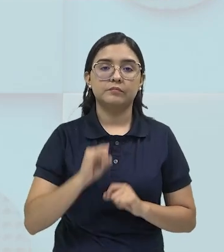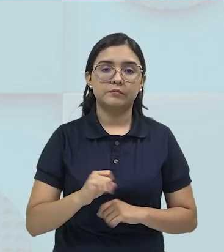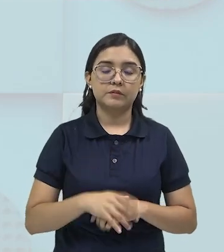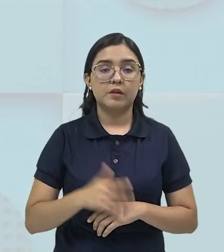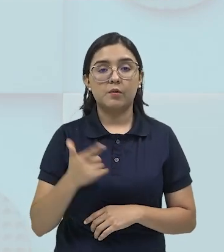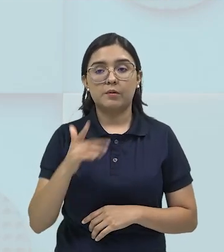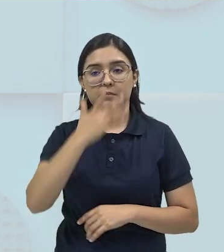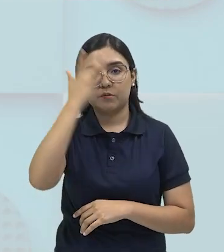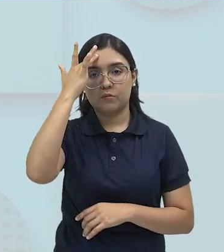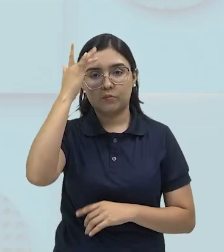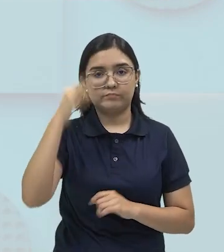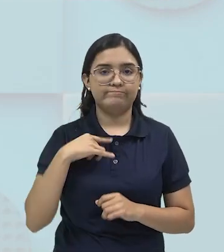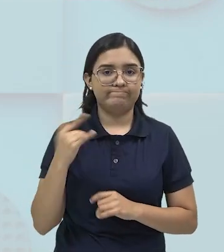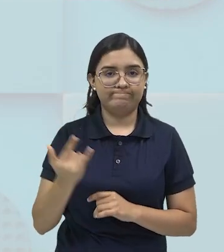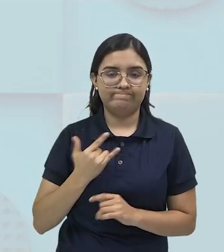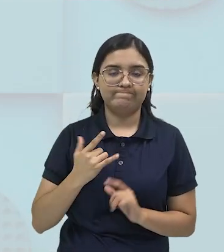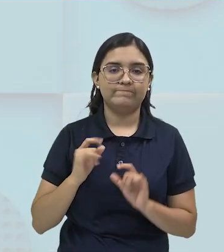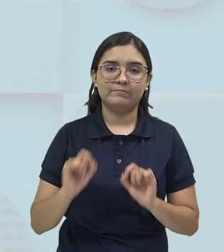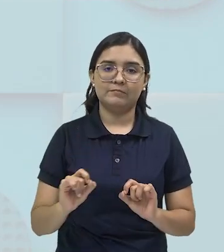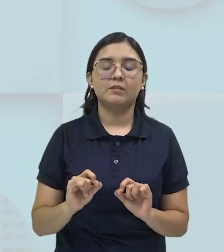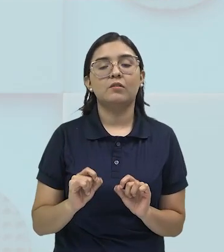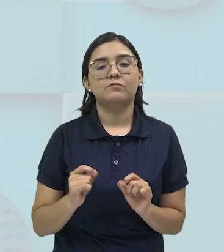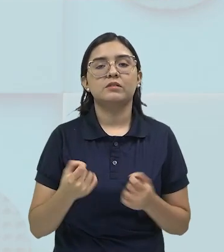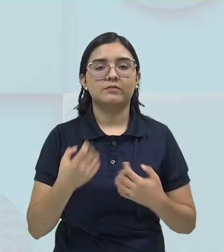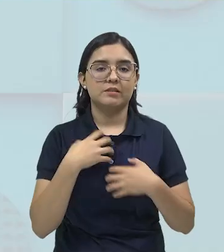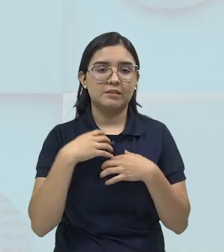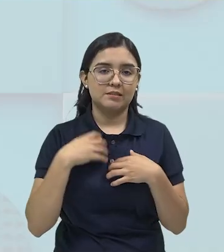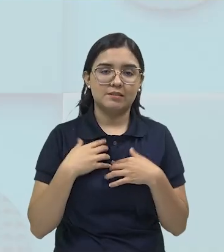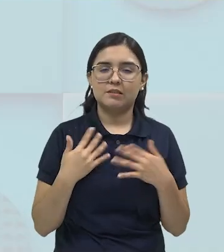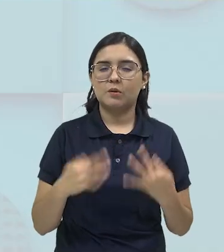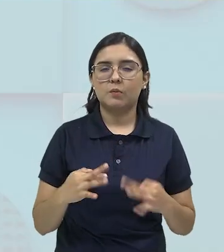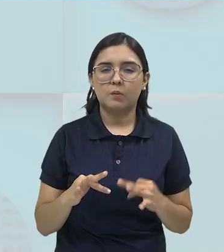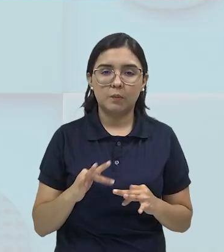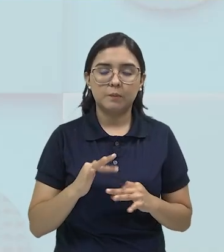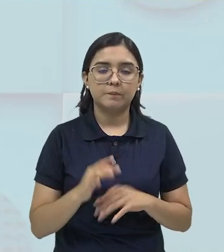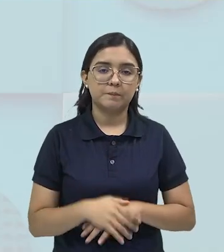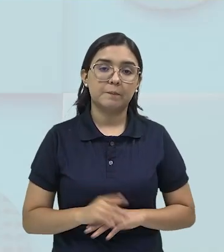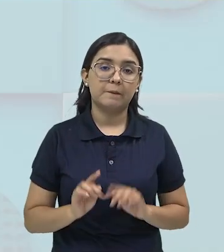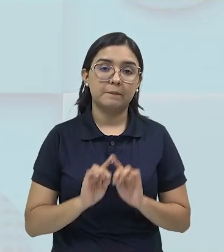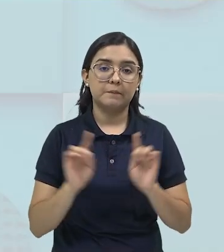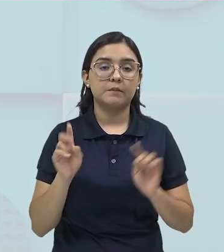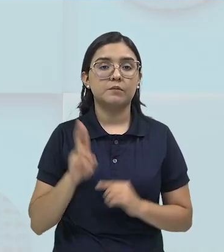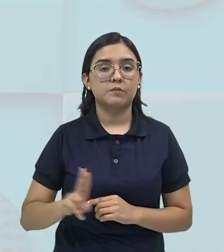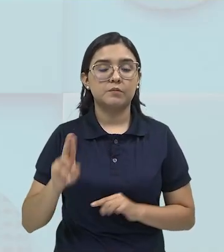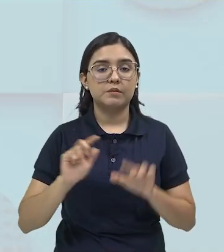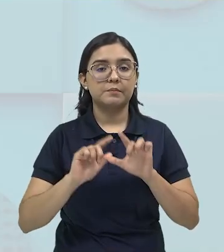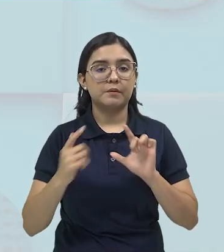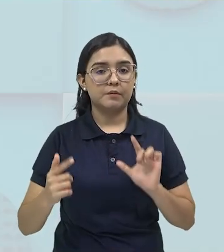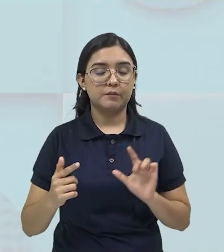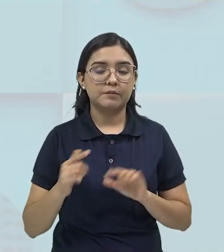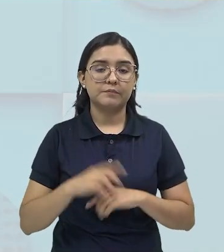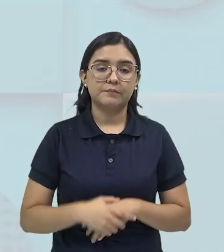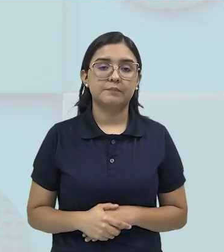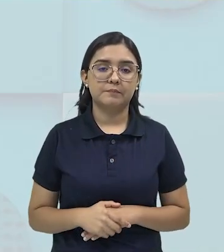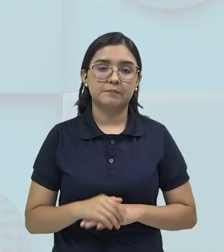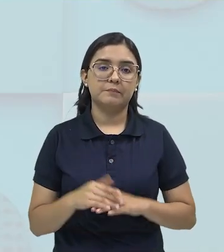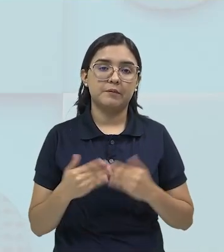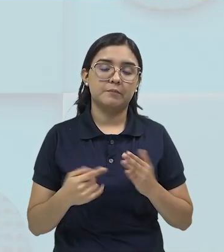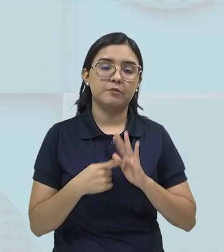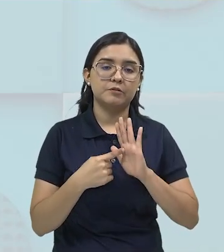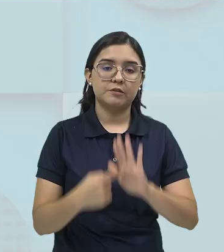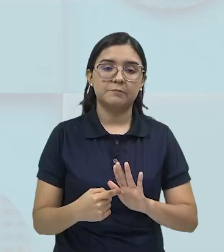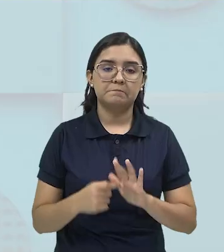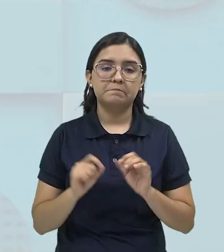gerar uma dor, você está ali sentindo, porém, ele utiliza esse paradoxo para dar, né, esse